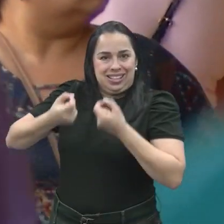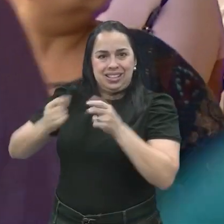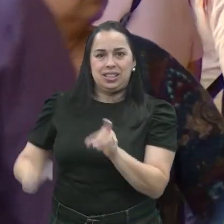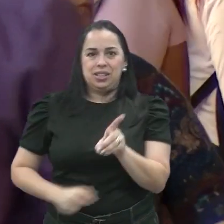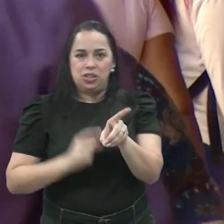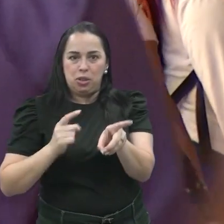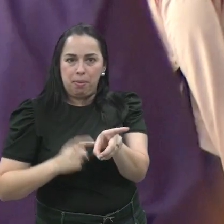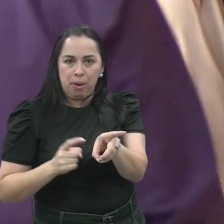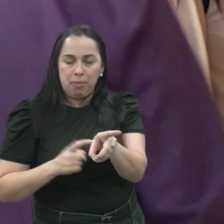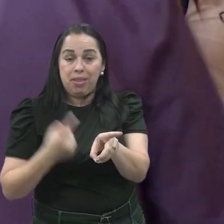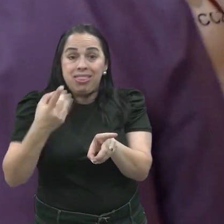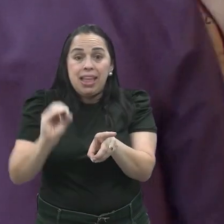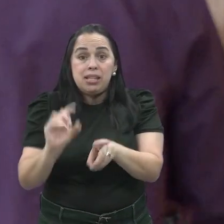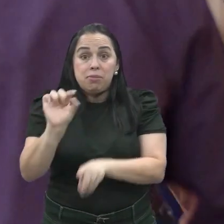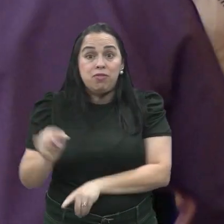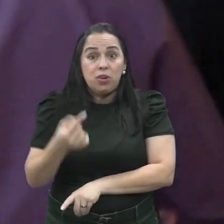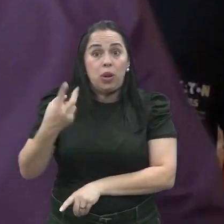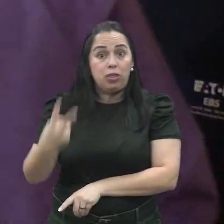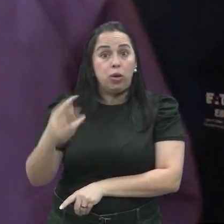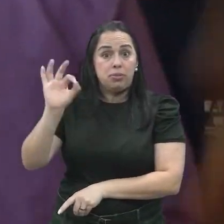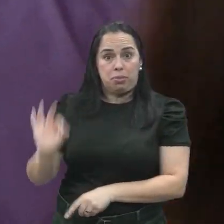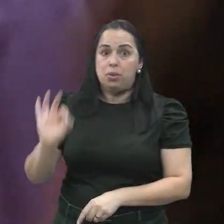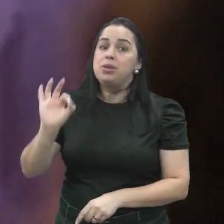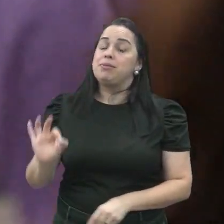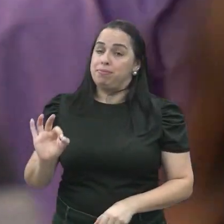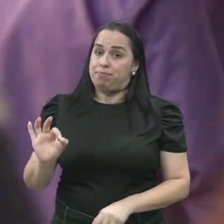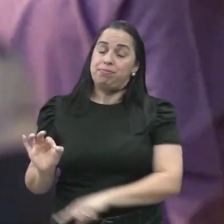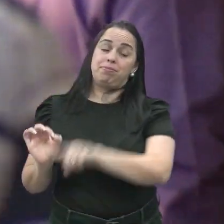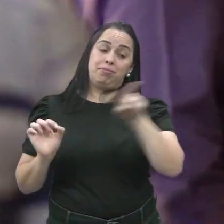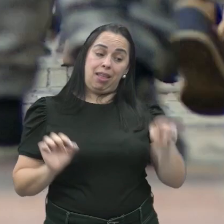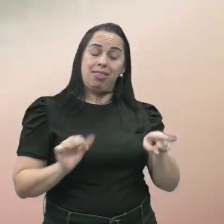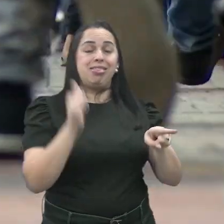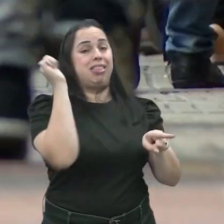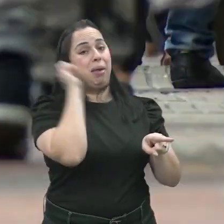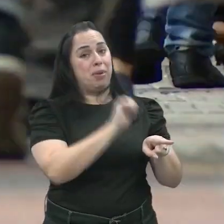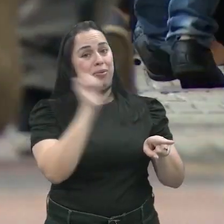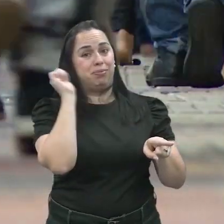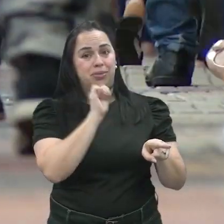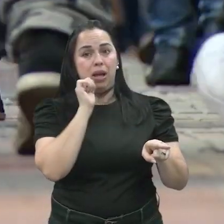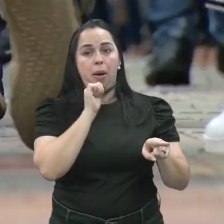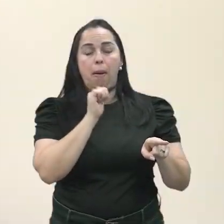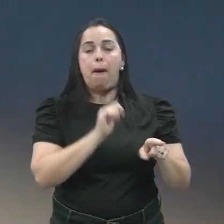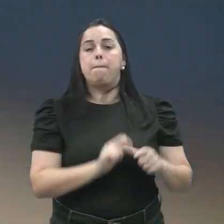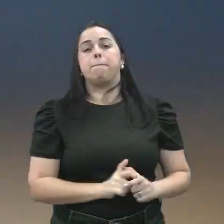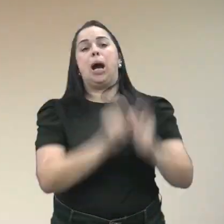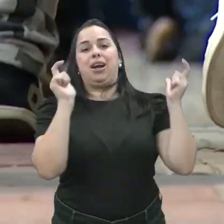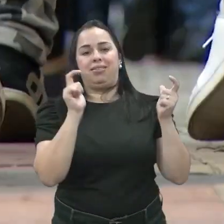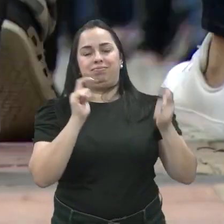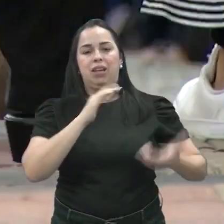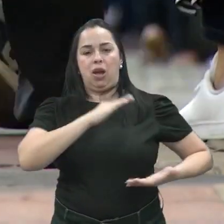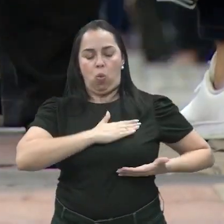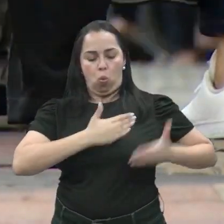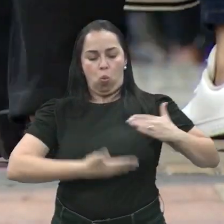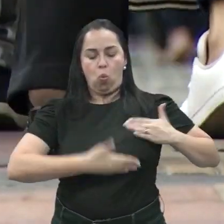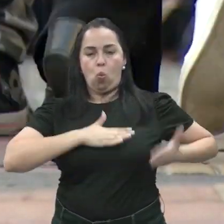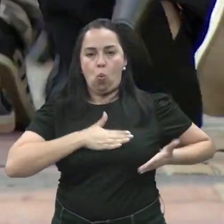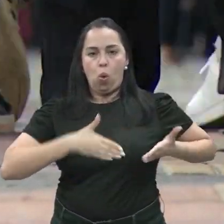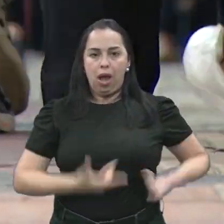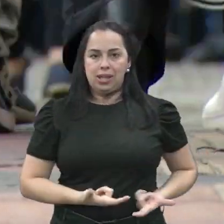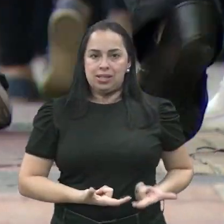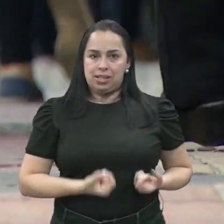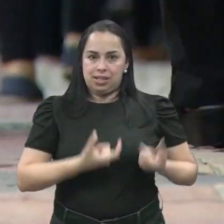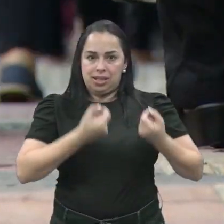de próstata, que acomete mais de 10% da população. Já entre as mulheres, o mais frequente é o câncer de